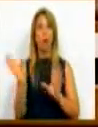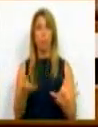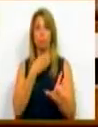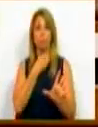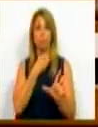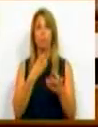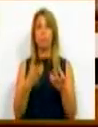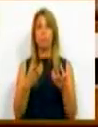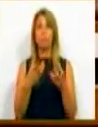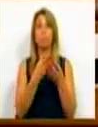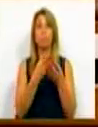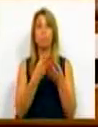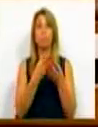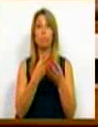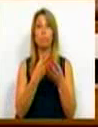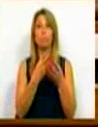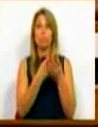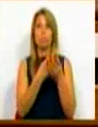privados. Destruíram-se,